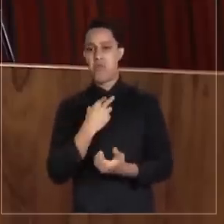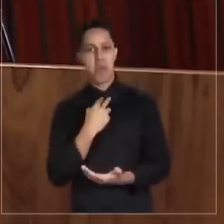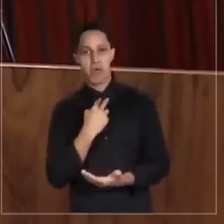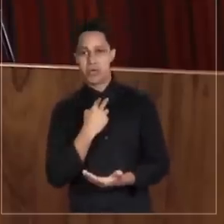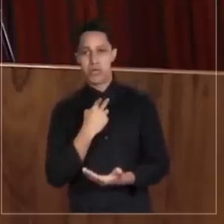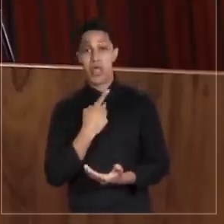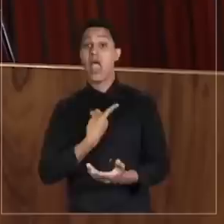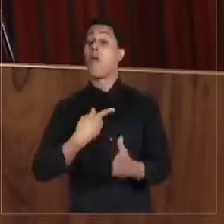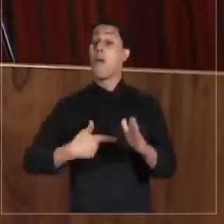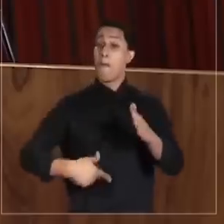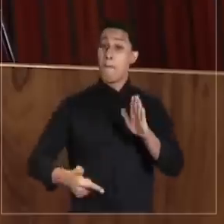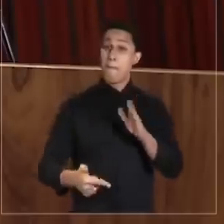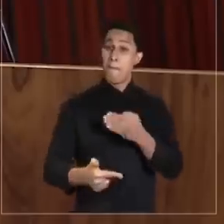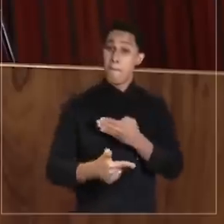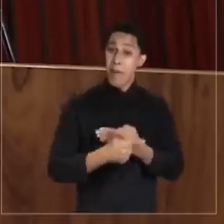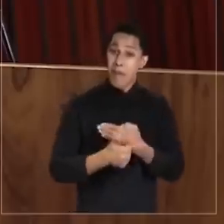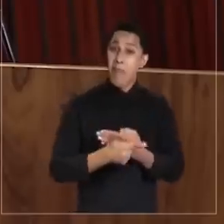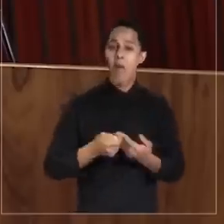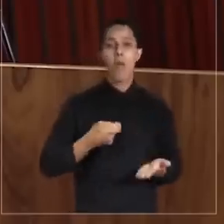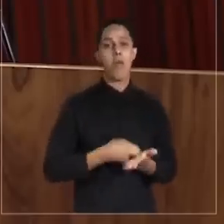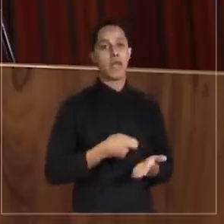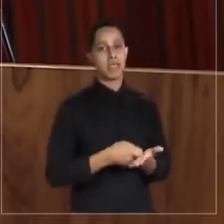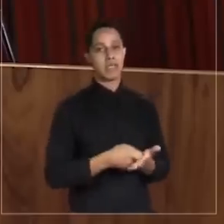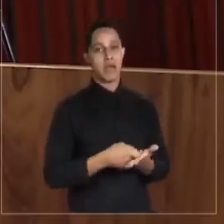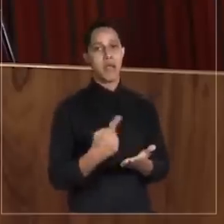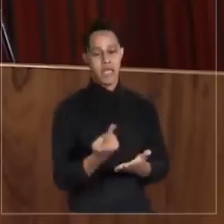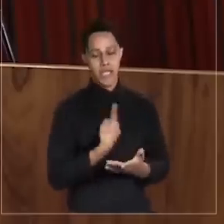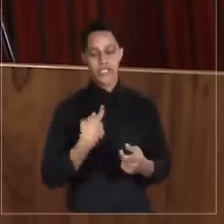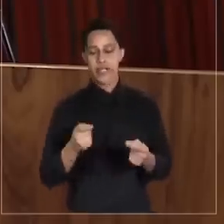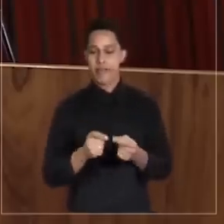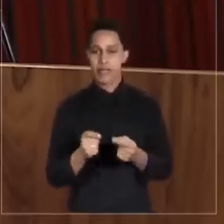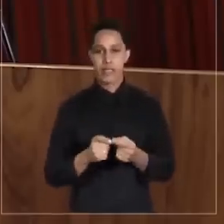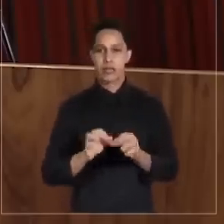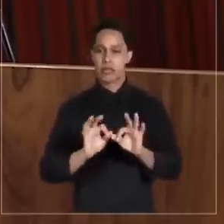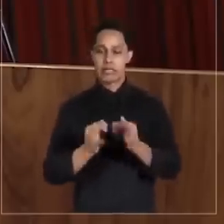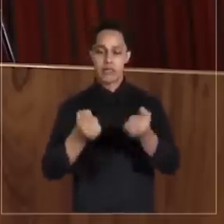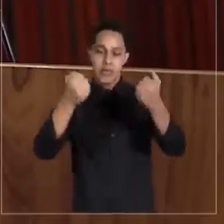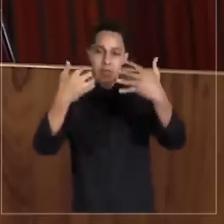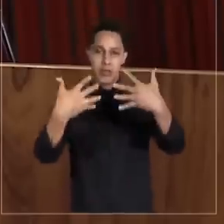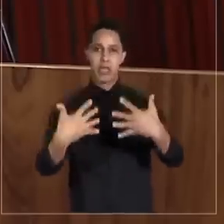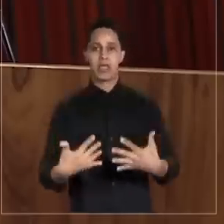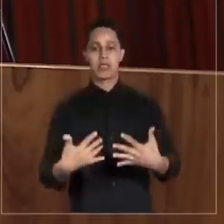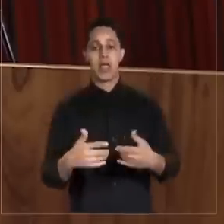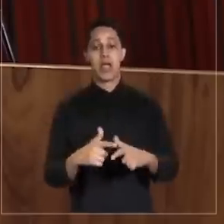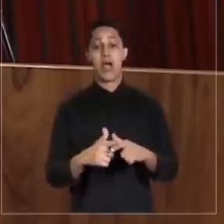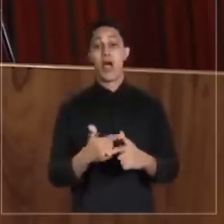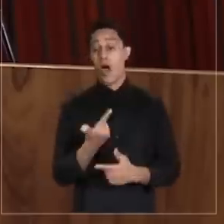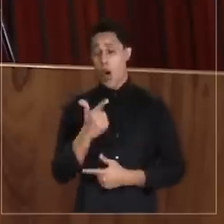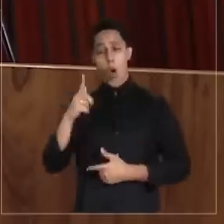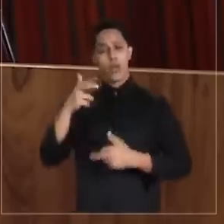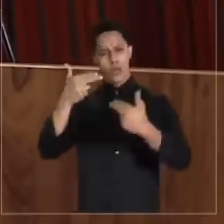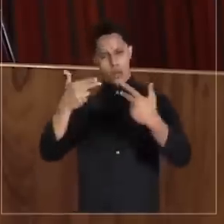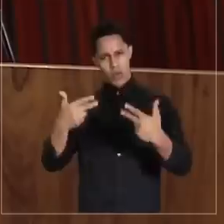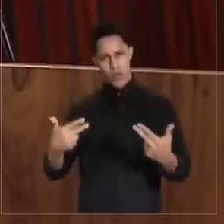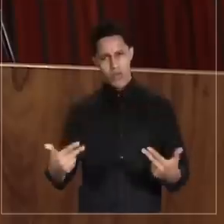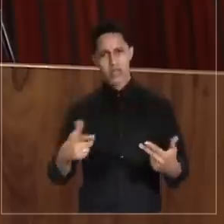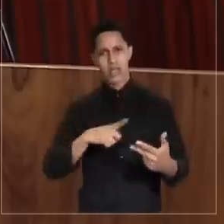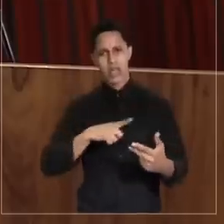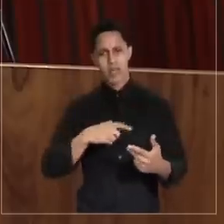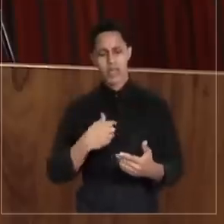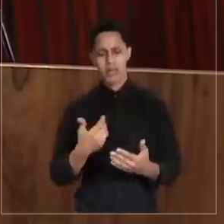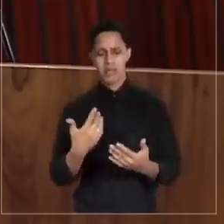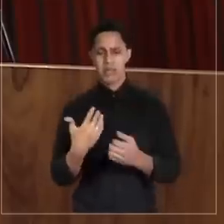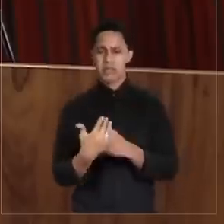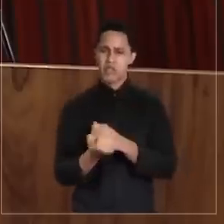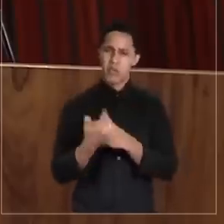e assim nós estamos cumprindo. Apenas para ficar devidamente explicado. Um outro dado que eu também chamo a atenção, ministro Benedito,